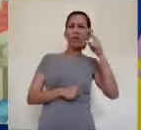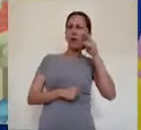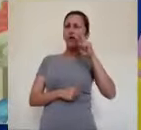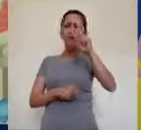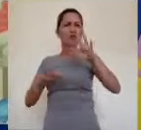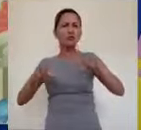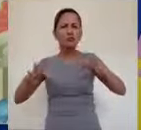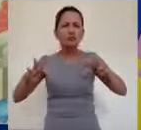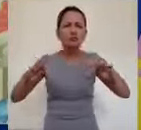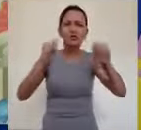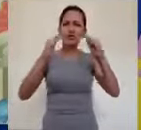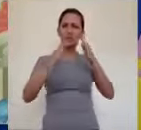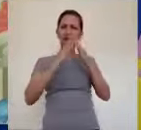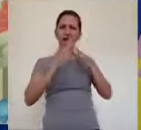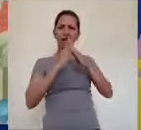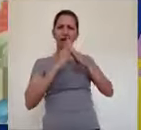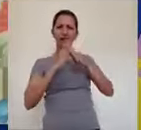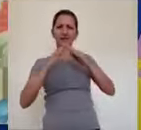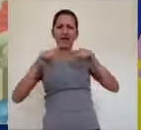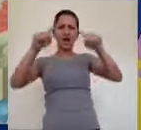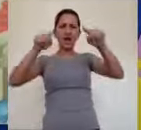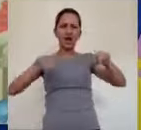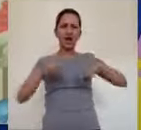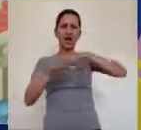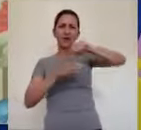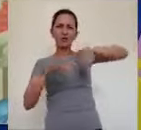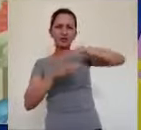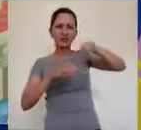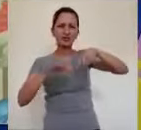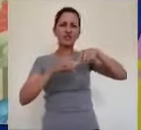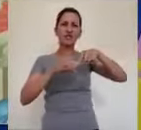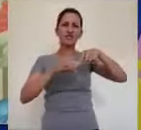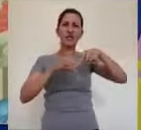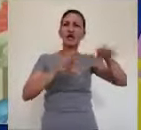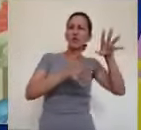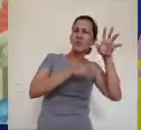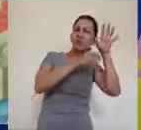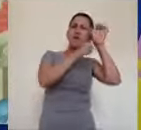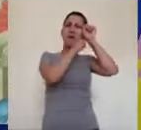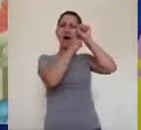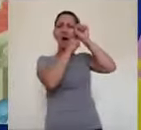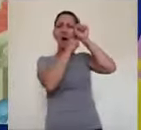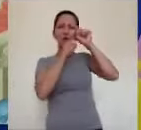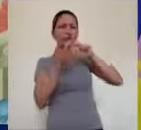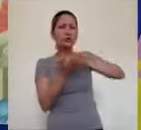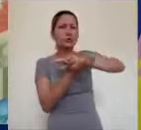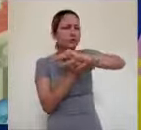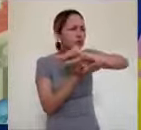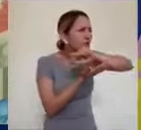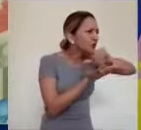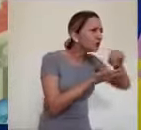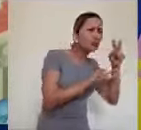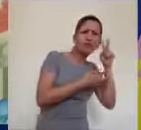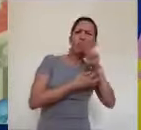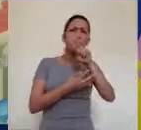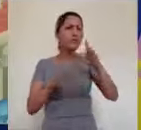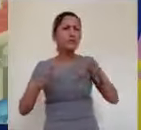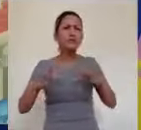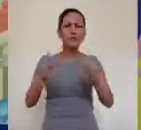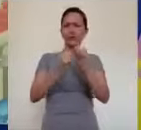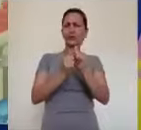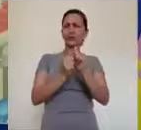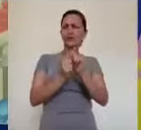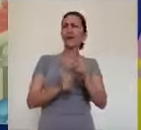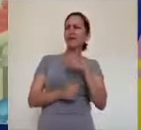cômodos e por fim disse a senhora raposa tem